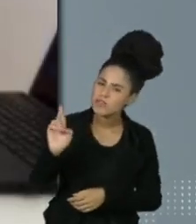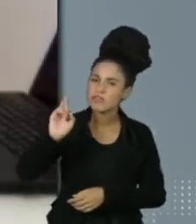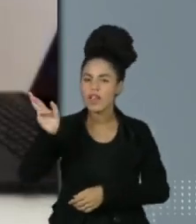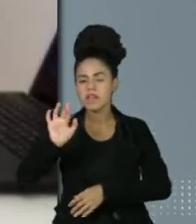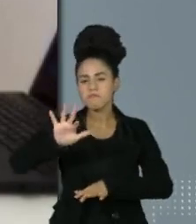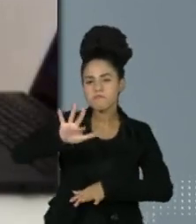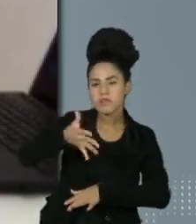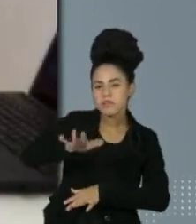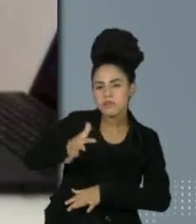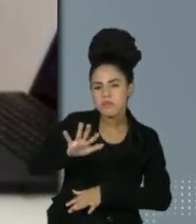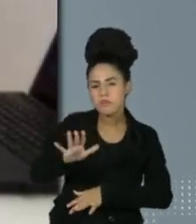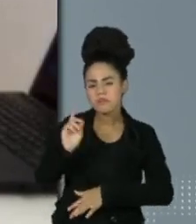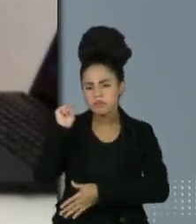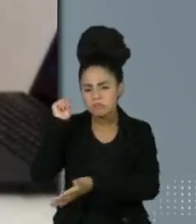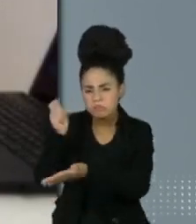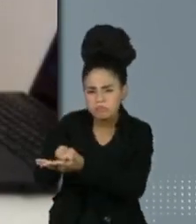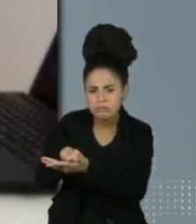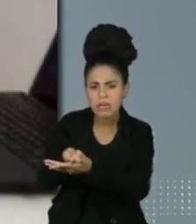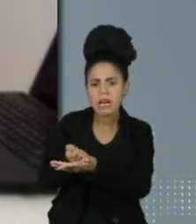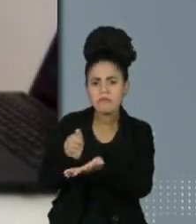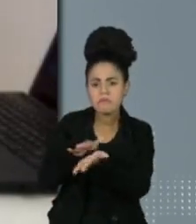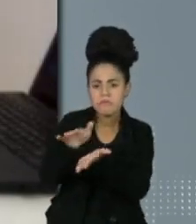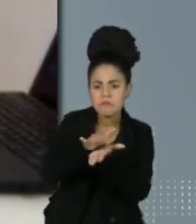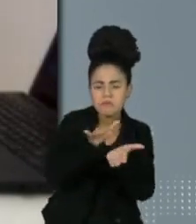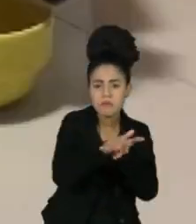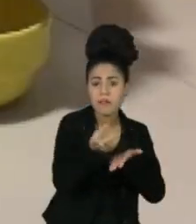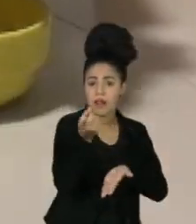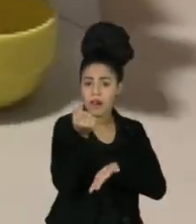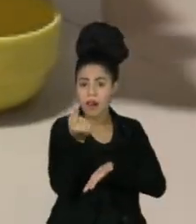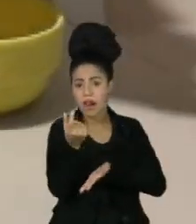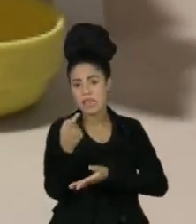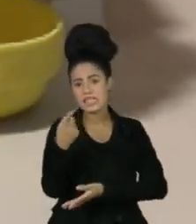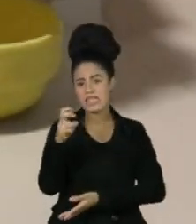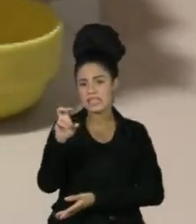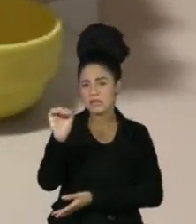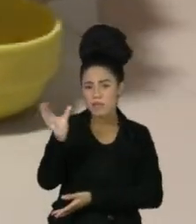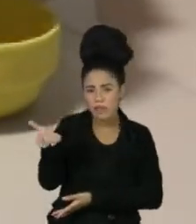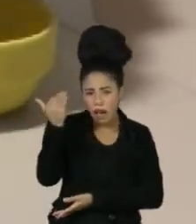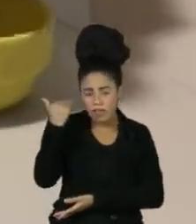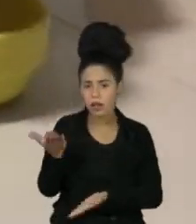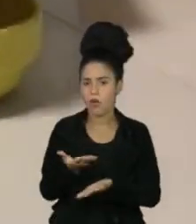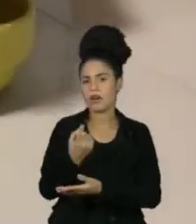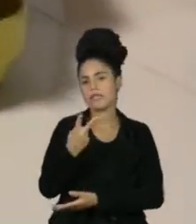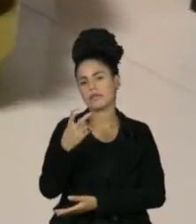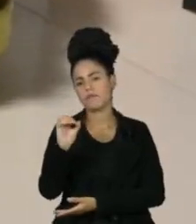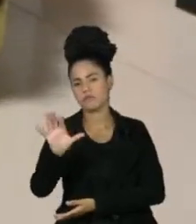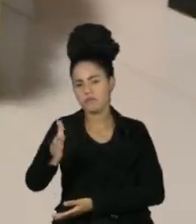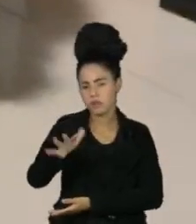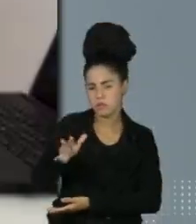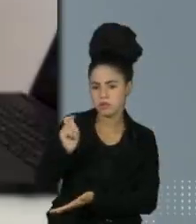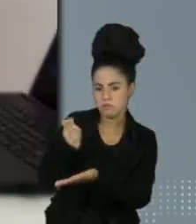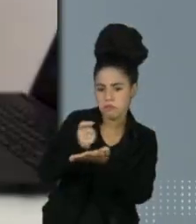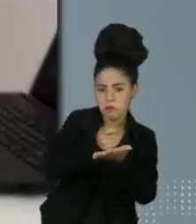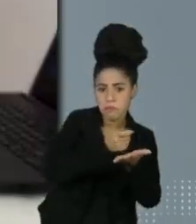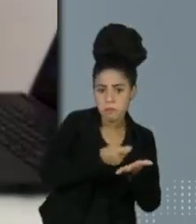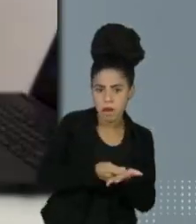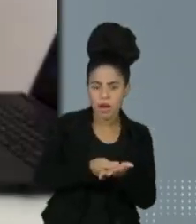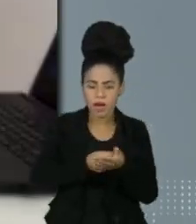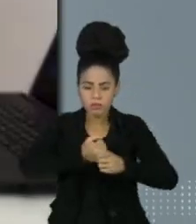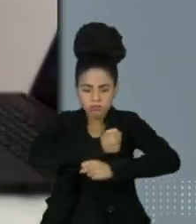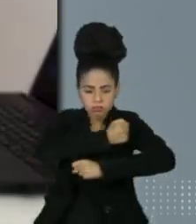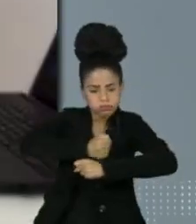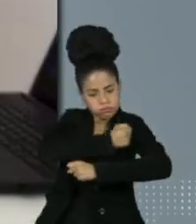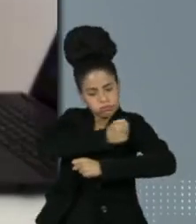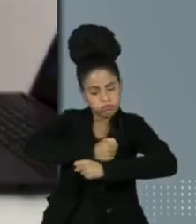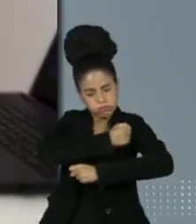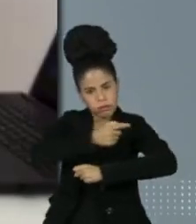do que eu gastava com a ração. Entre R$120 e R$150. A gente começou primeiro na alimentação natural cozida, que